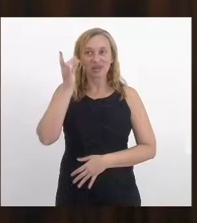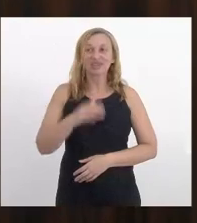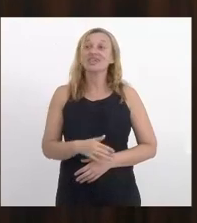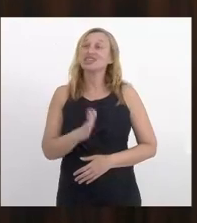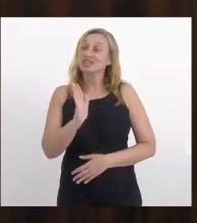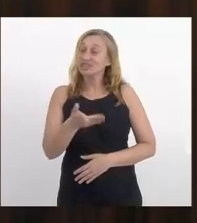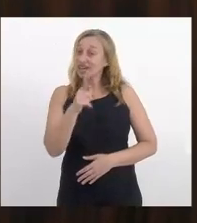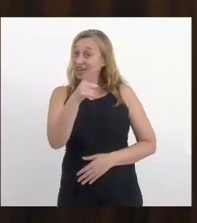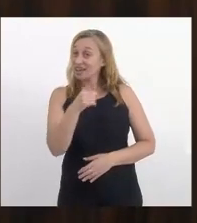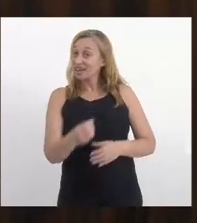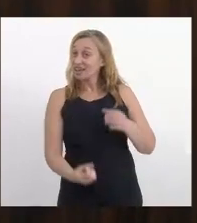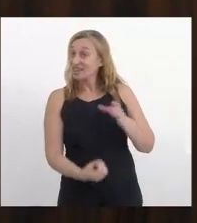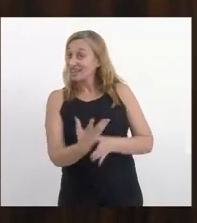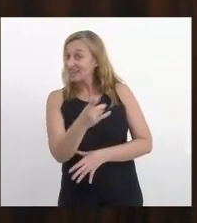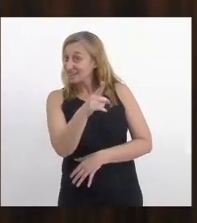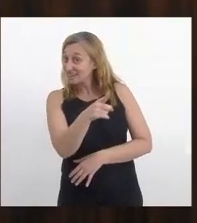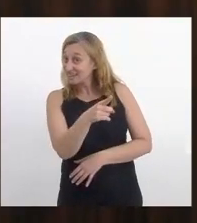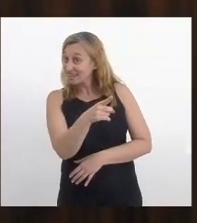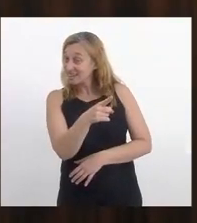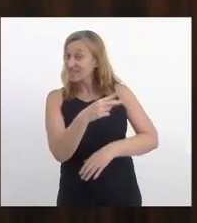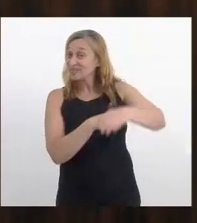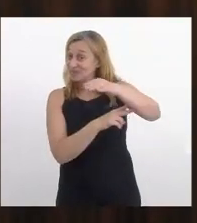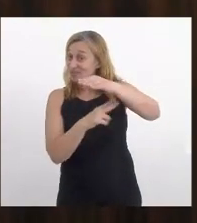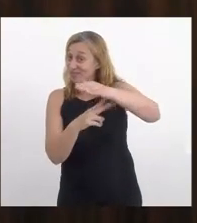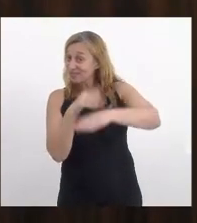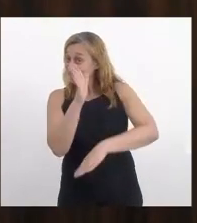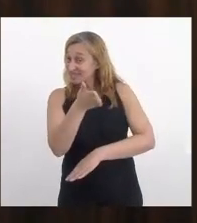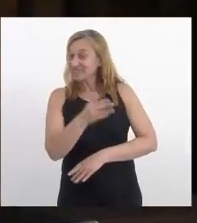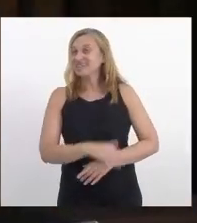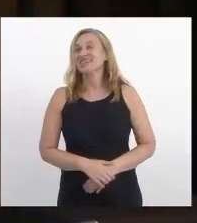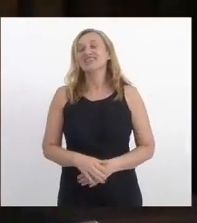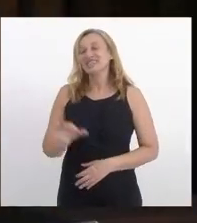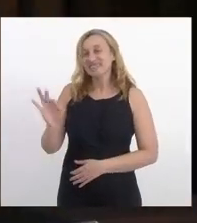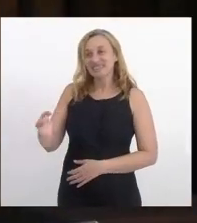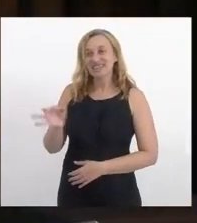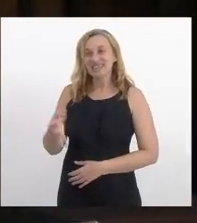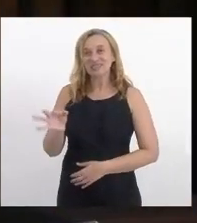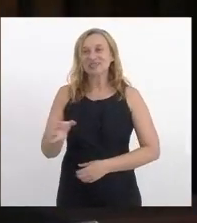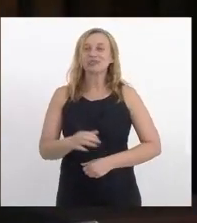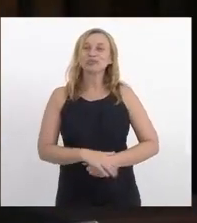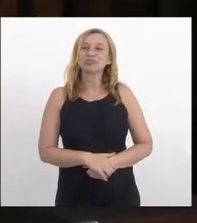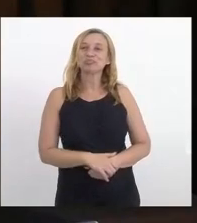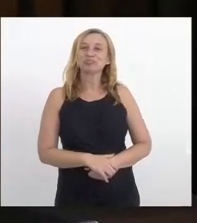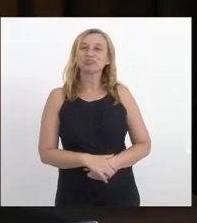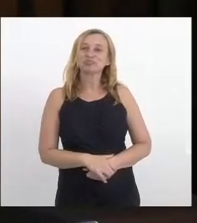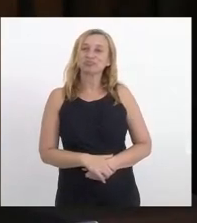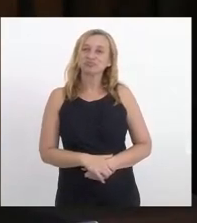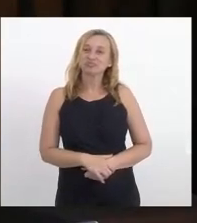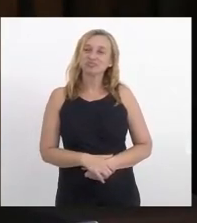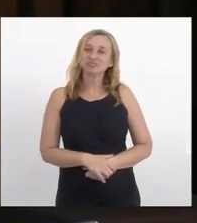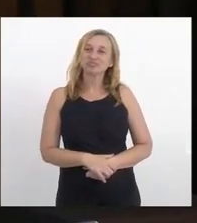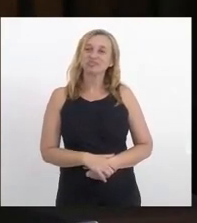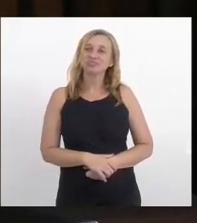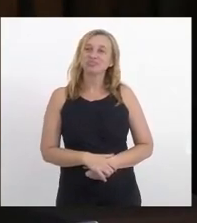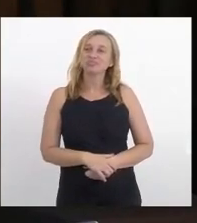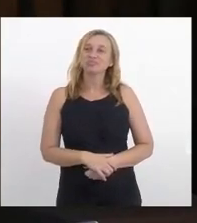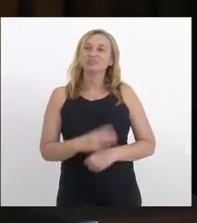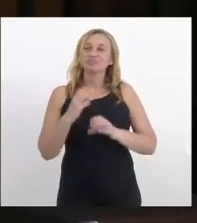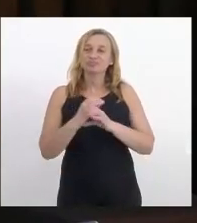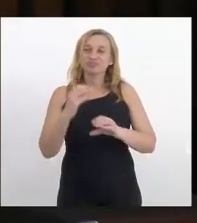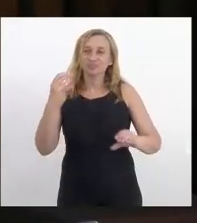ele constrói pontes. E exatamente, o arquiteto,